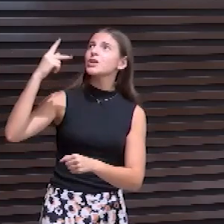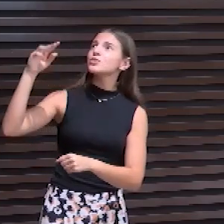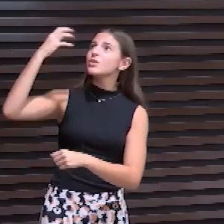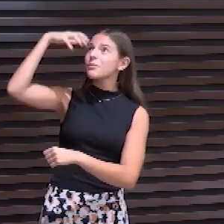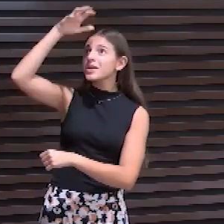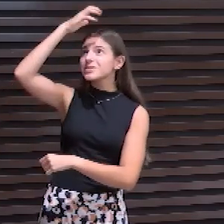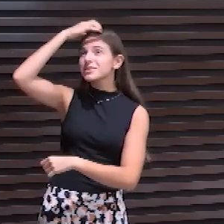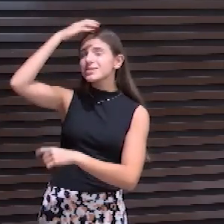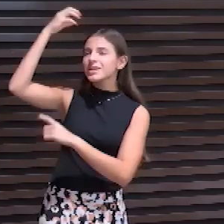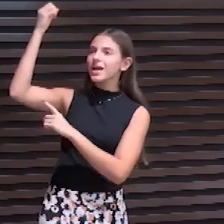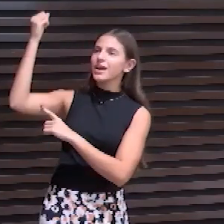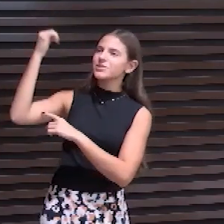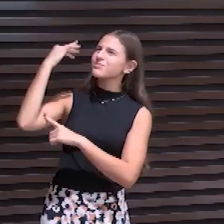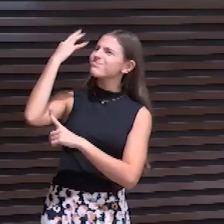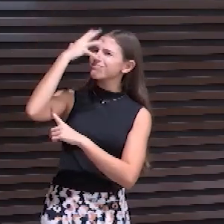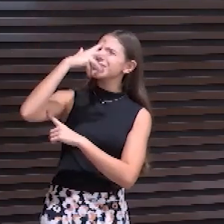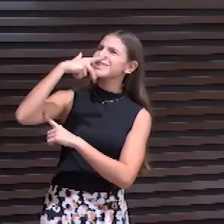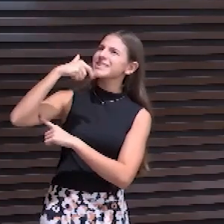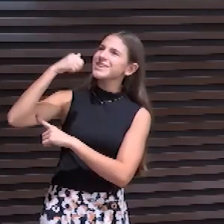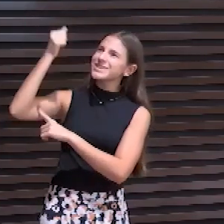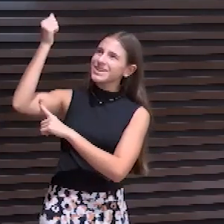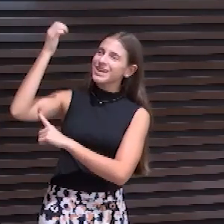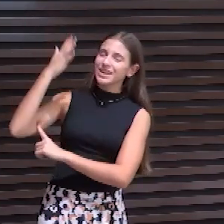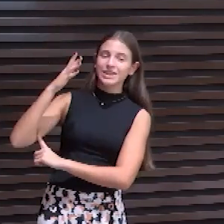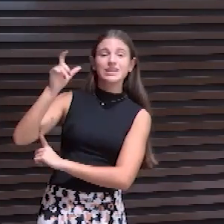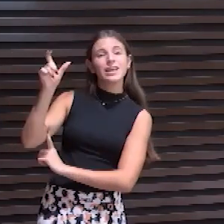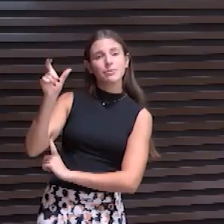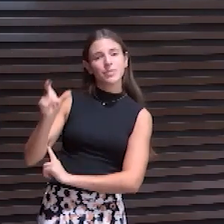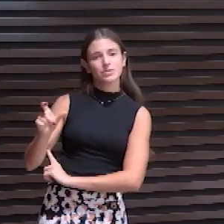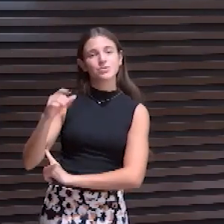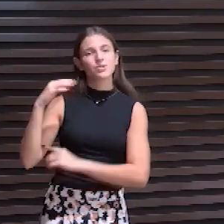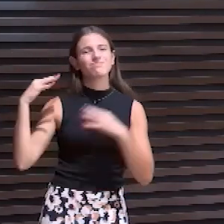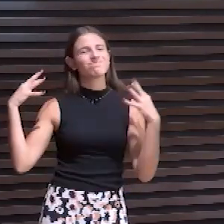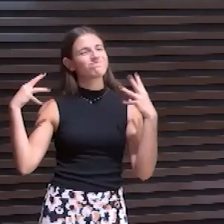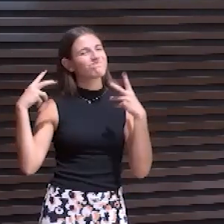sua graça e a pessoa maravilhosa do teu Filho Jesus Cristo.